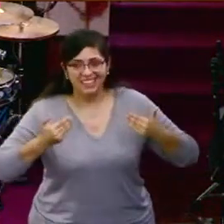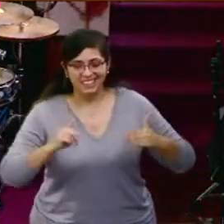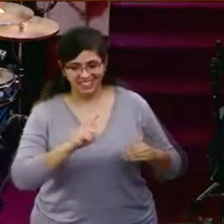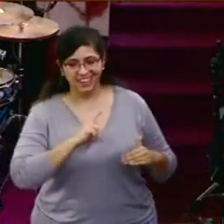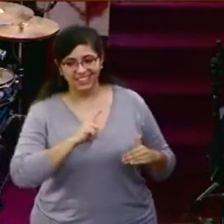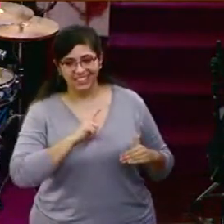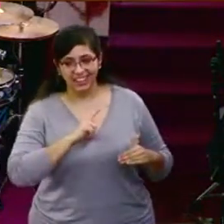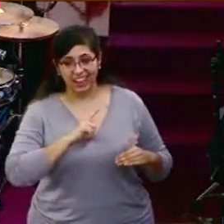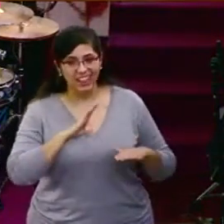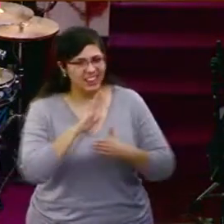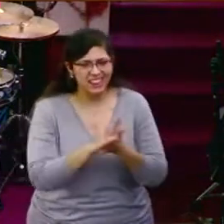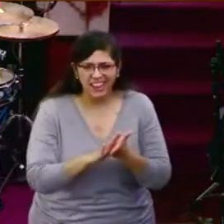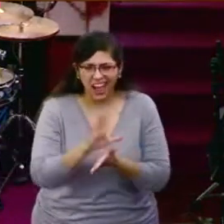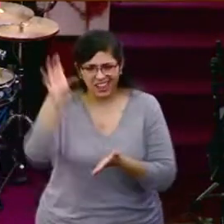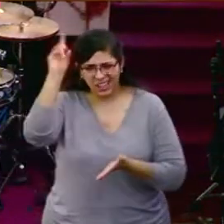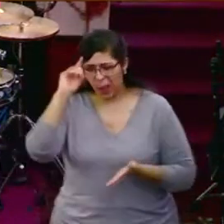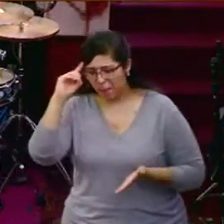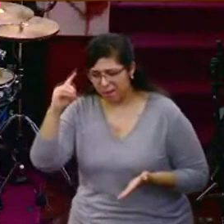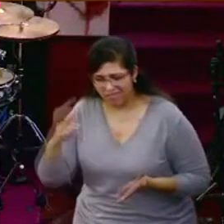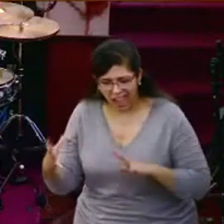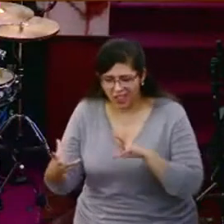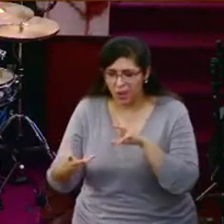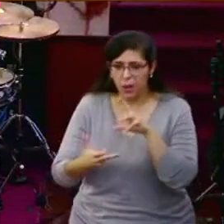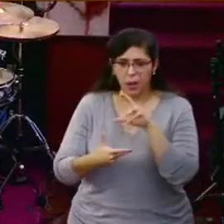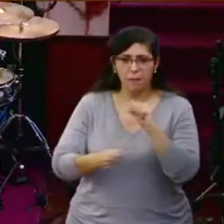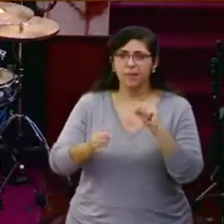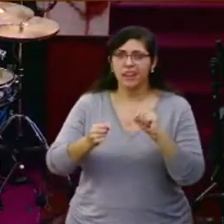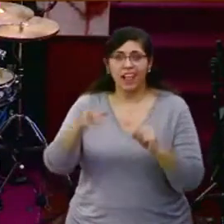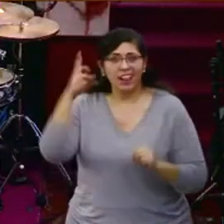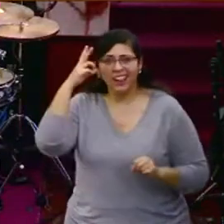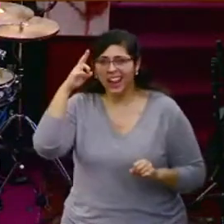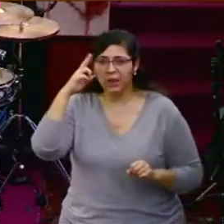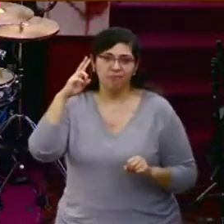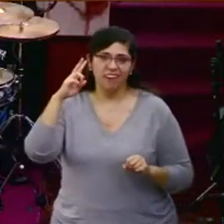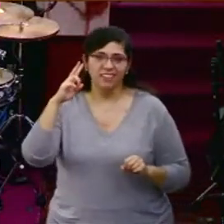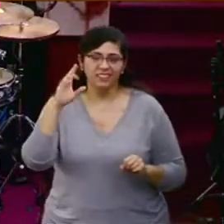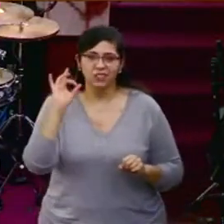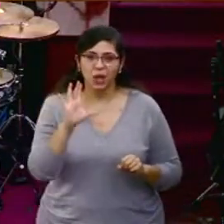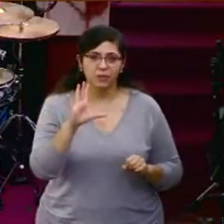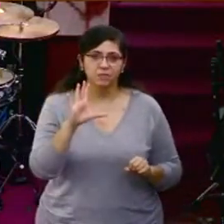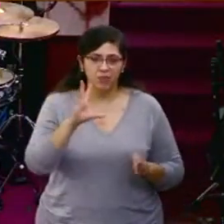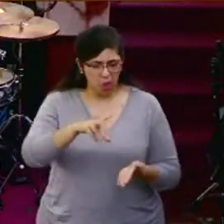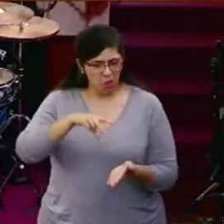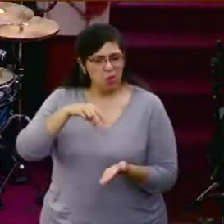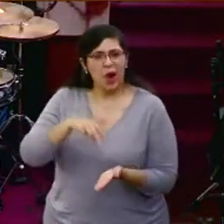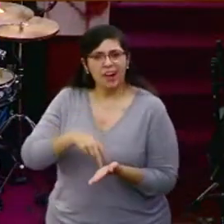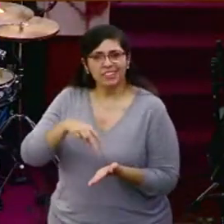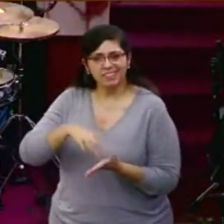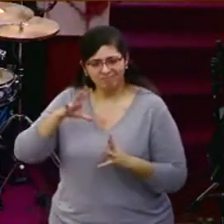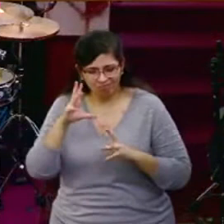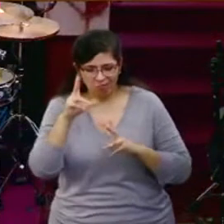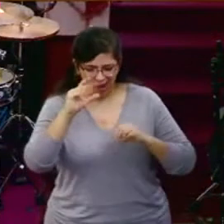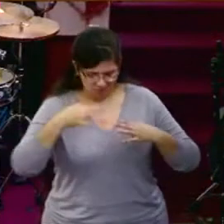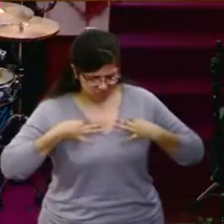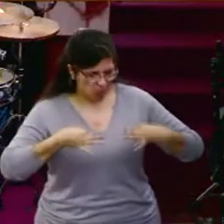temos trazido para o mundo nem coisa alguma podemos levar dele tendo sustento e com o que nos